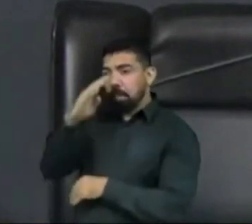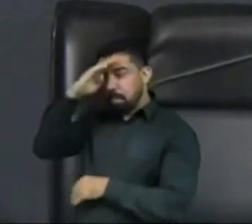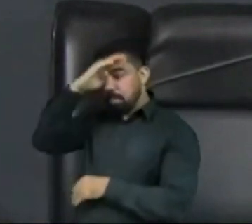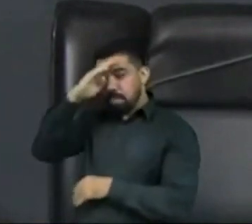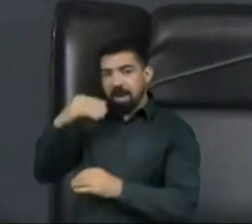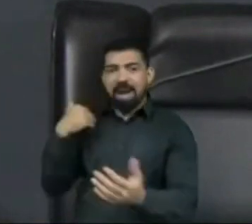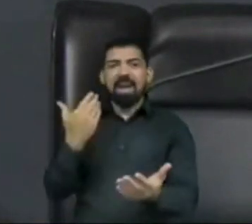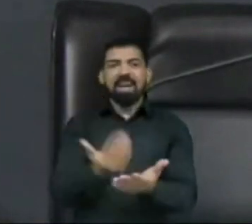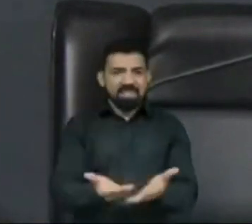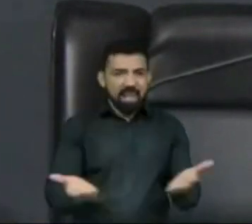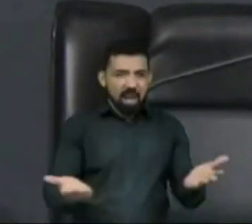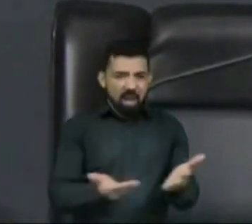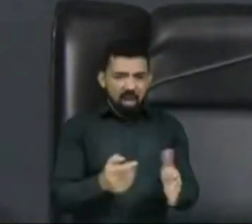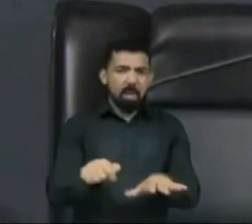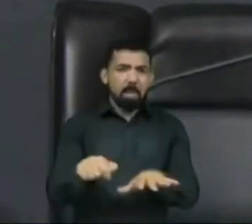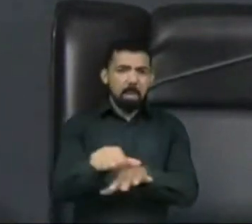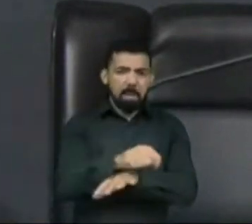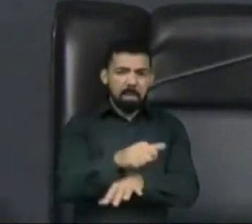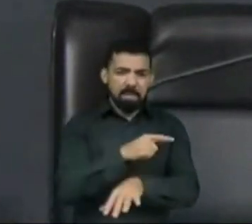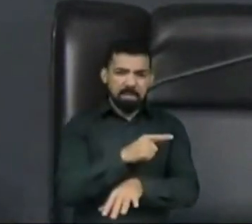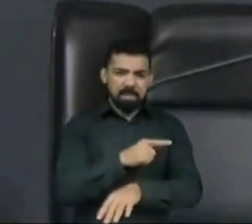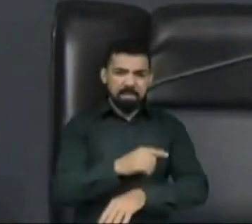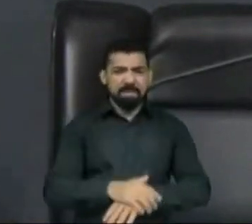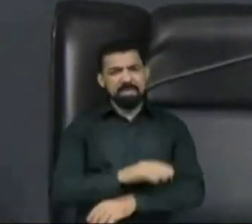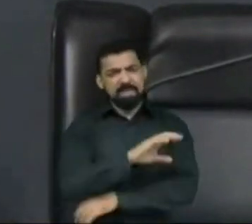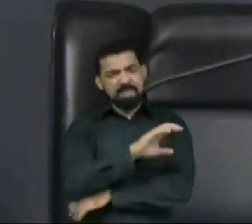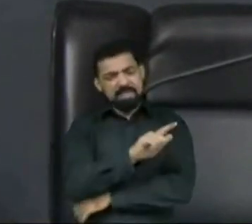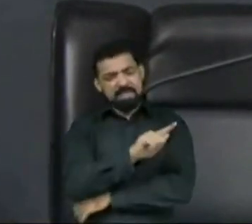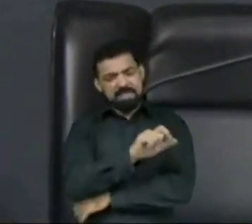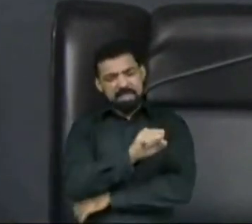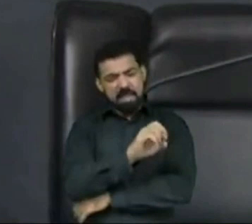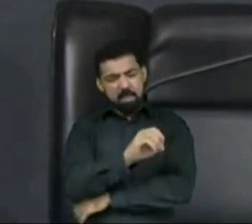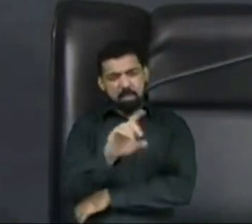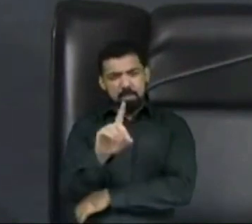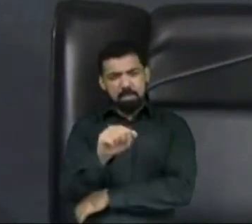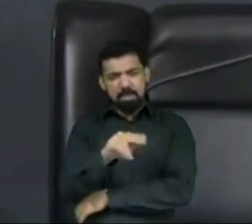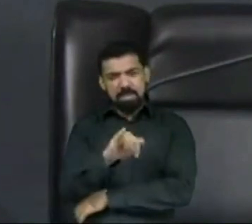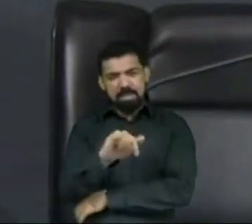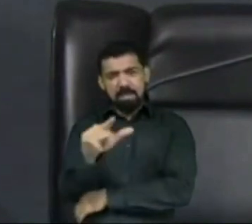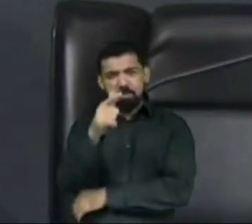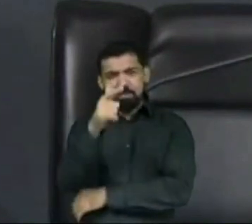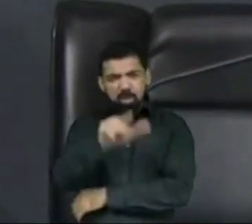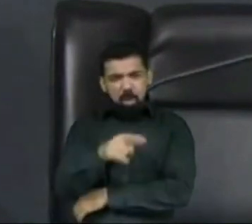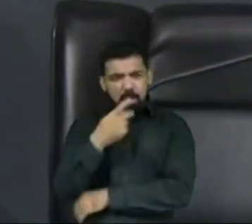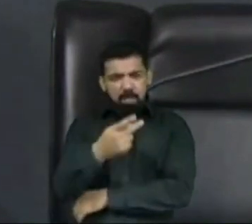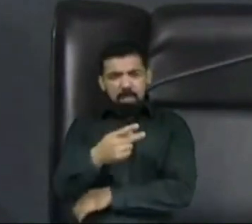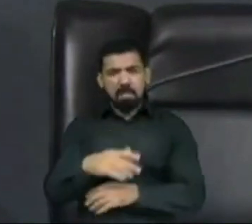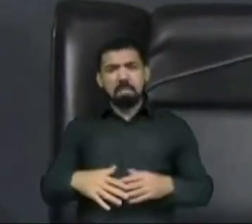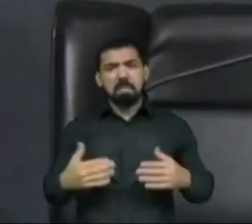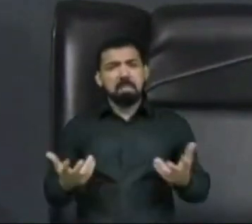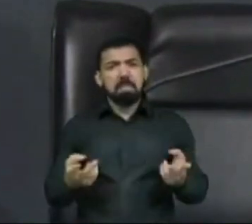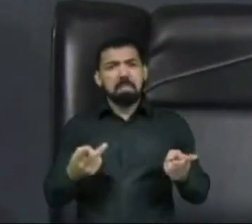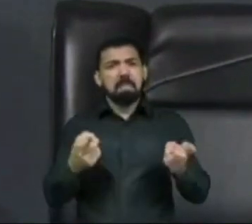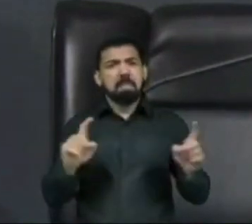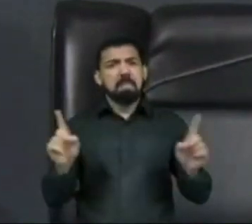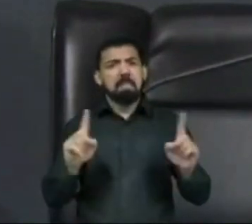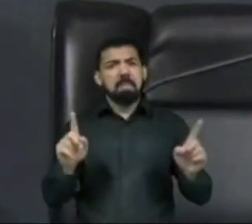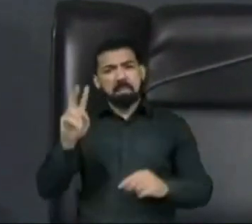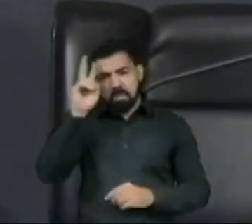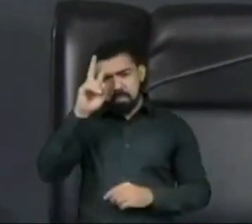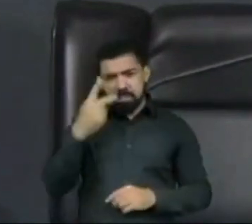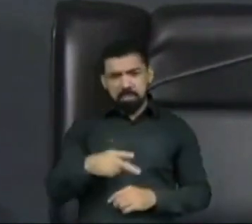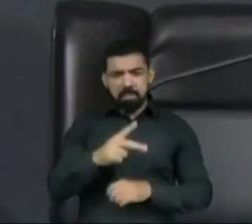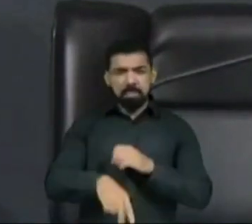Requentar o caso Celso Daniel é no mínimo, não perceber a história desse